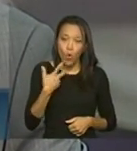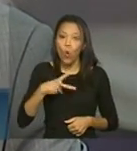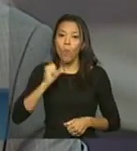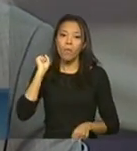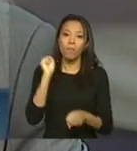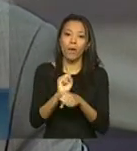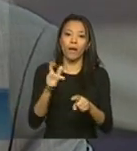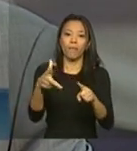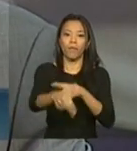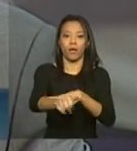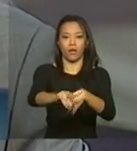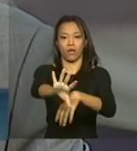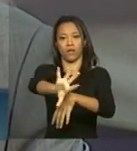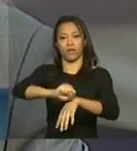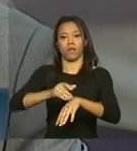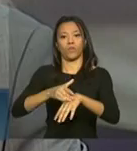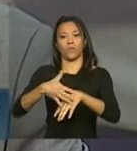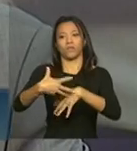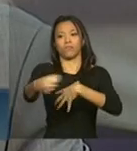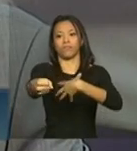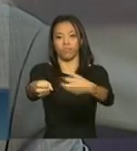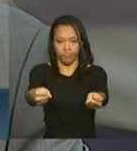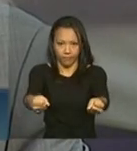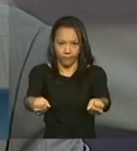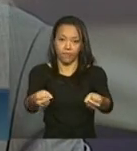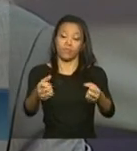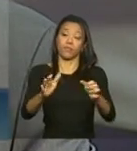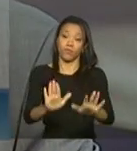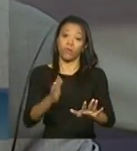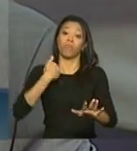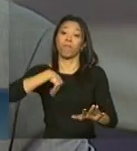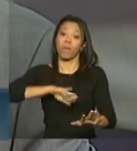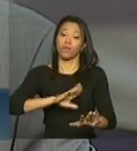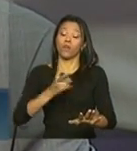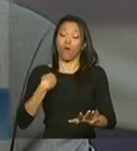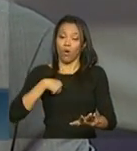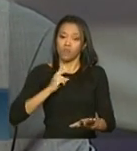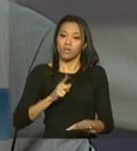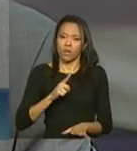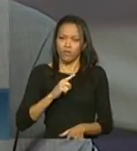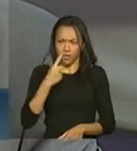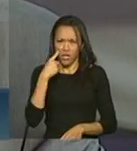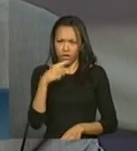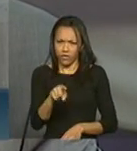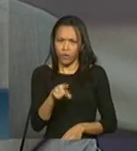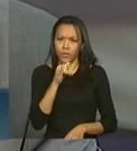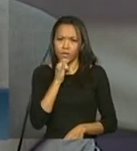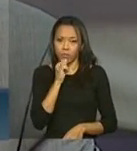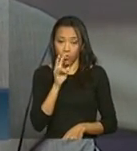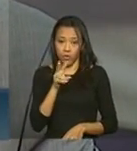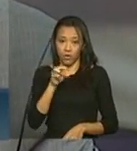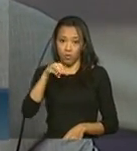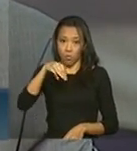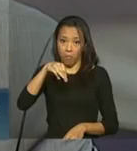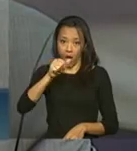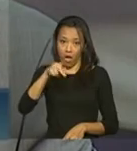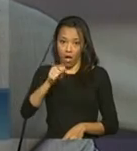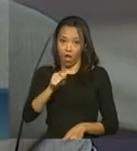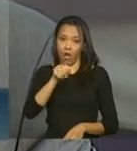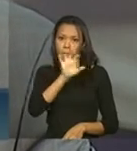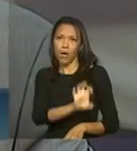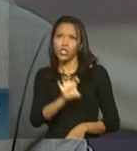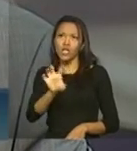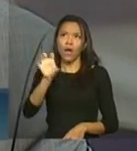a hanseníase. Mas, objetivamente, nós temos ainda, e você viu aquele recorte por estados, certo? Que nós temos um